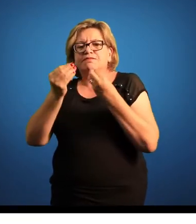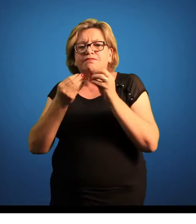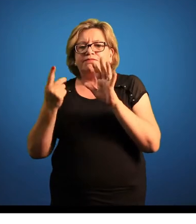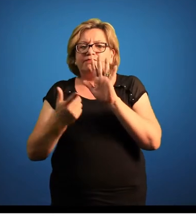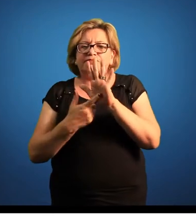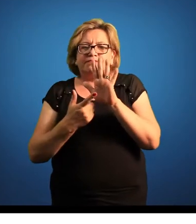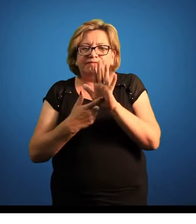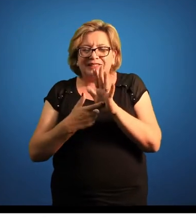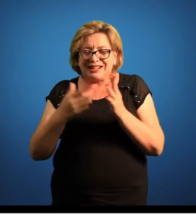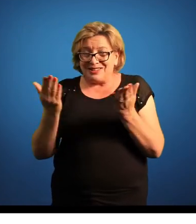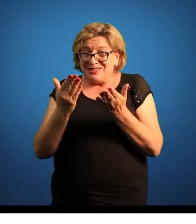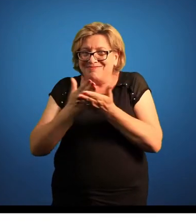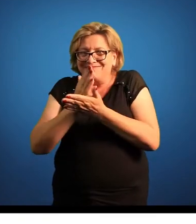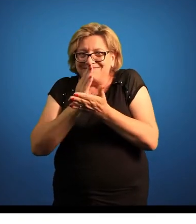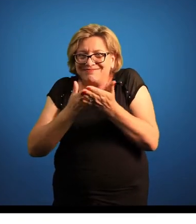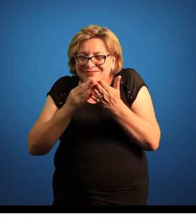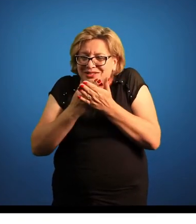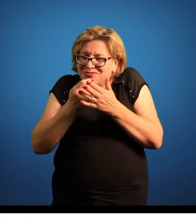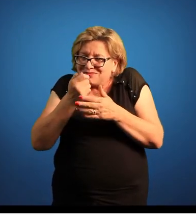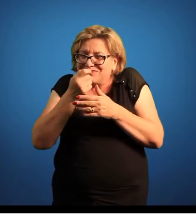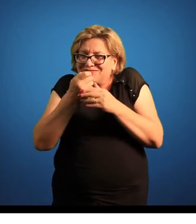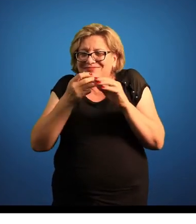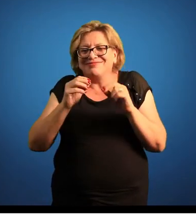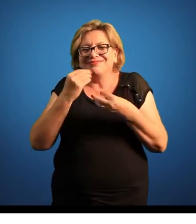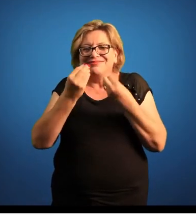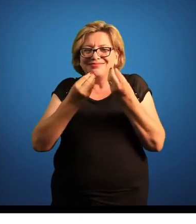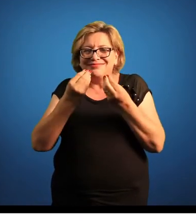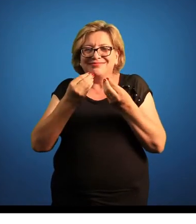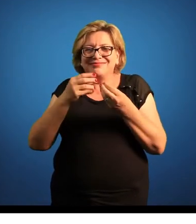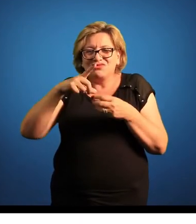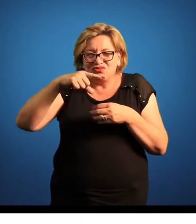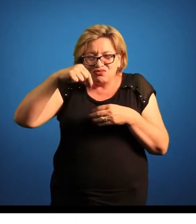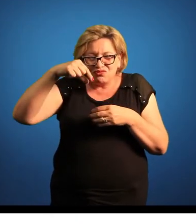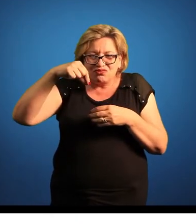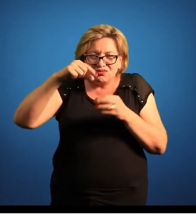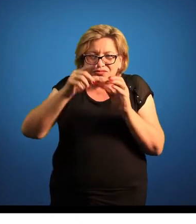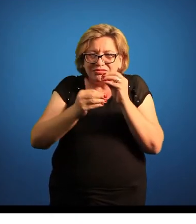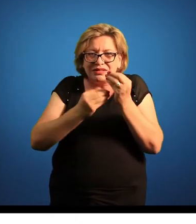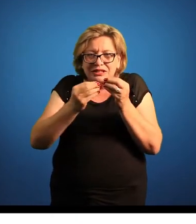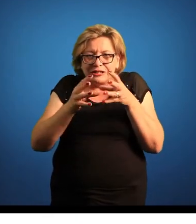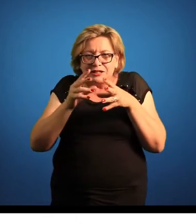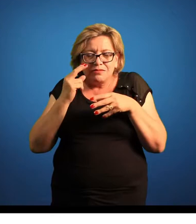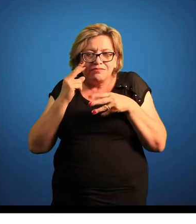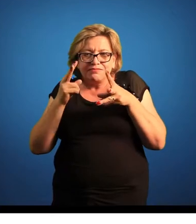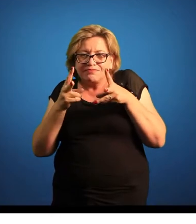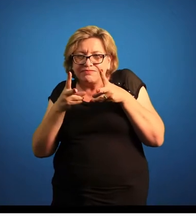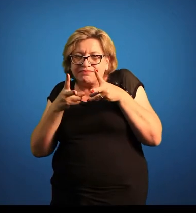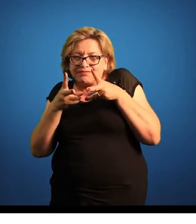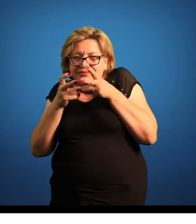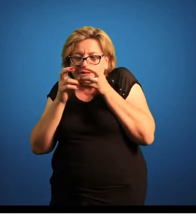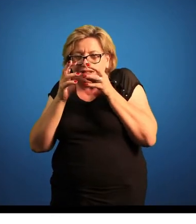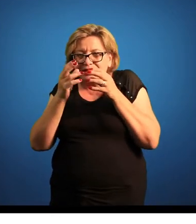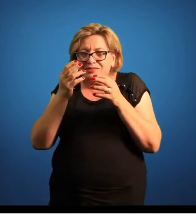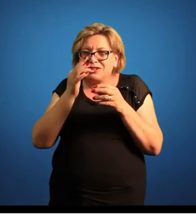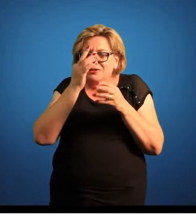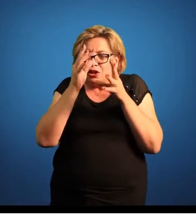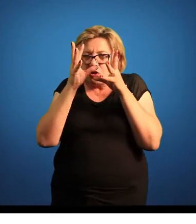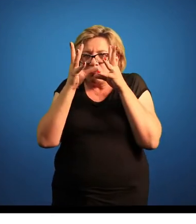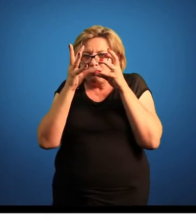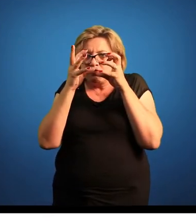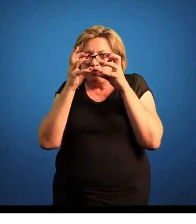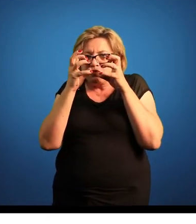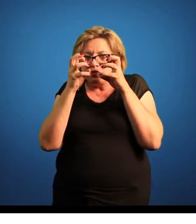uma perturbada aqui nele de leve com a minha pinça e a gente vê que as florezinhas fecharam,